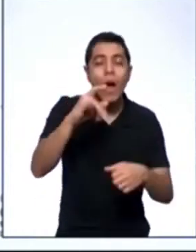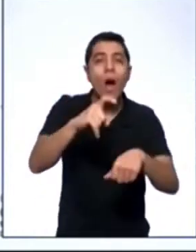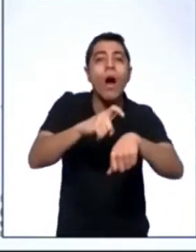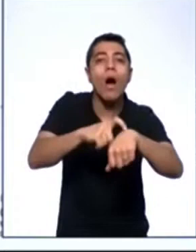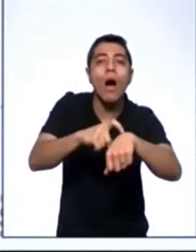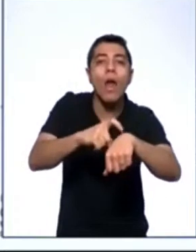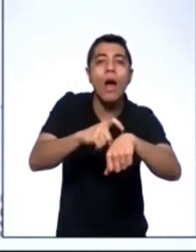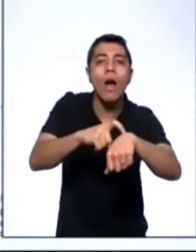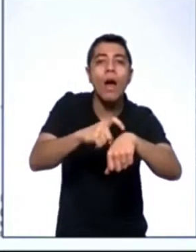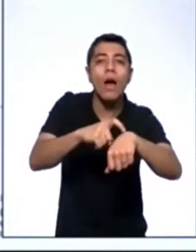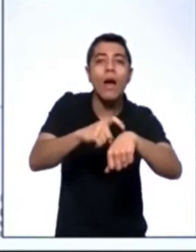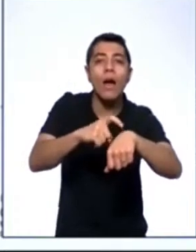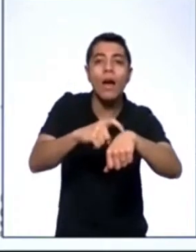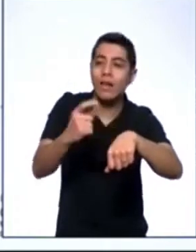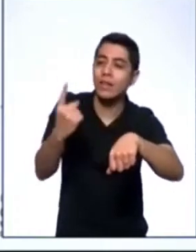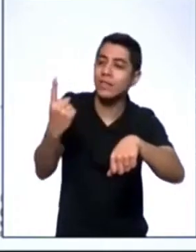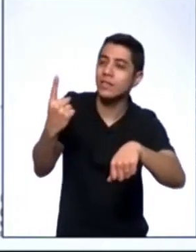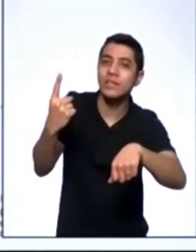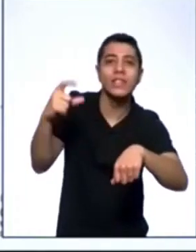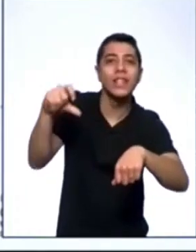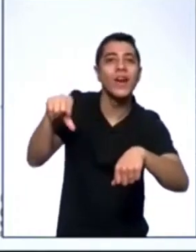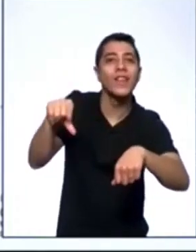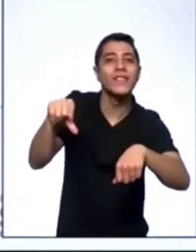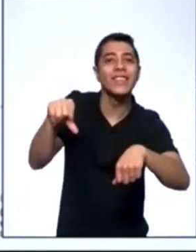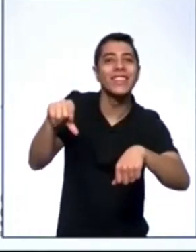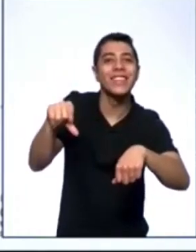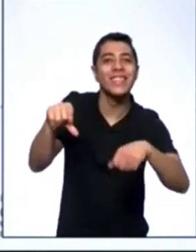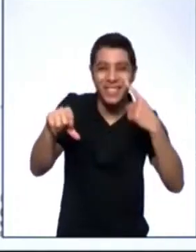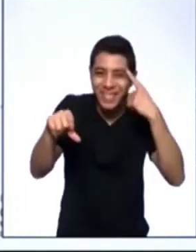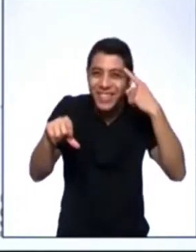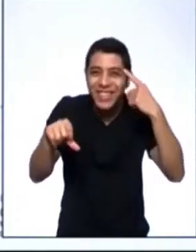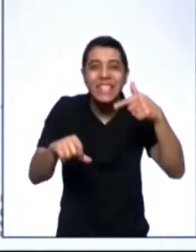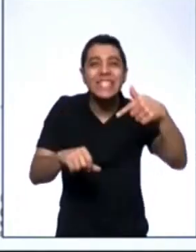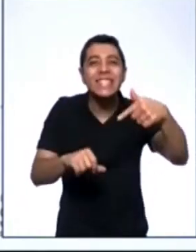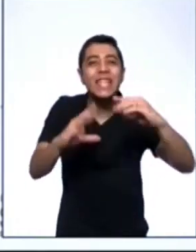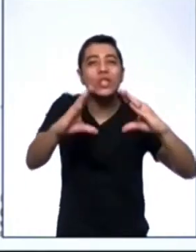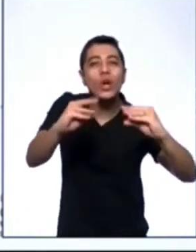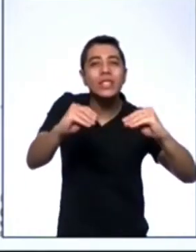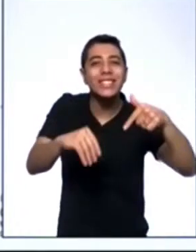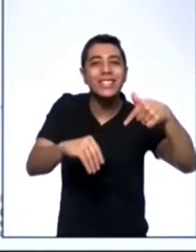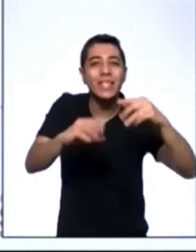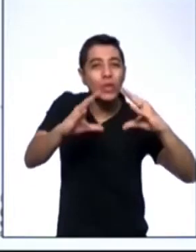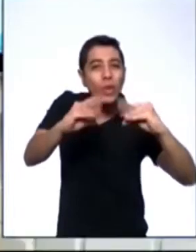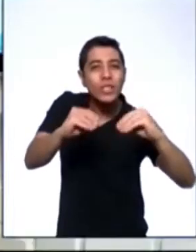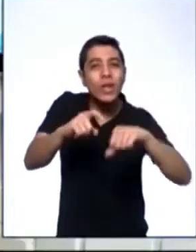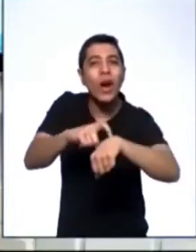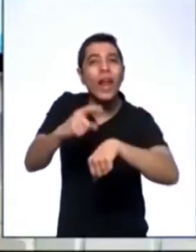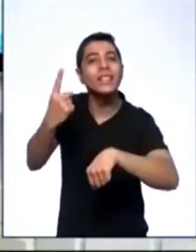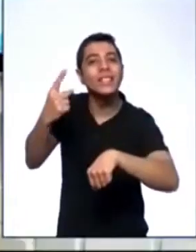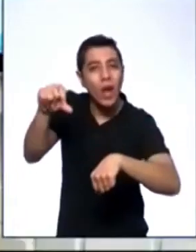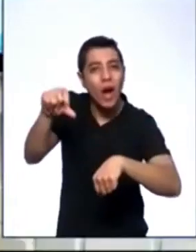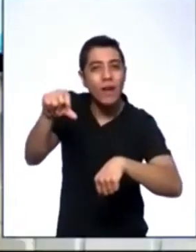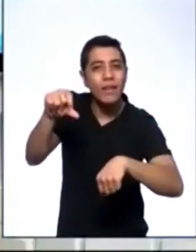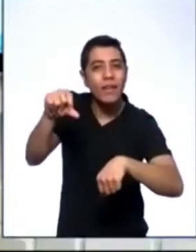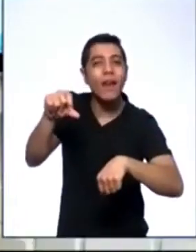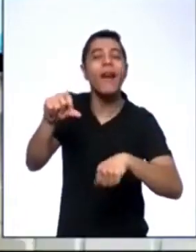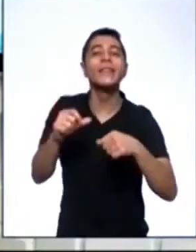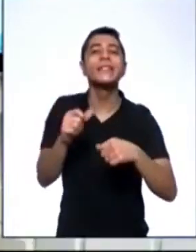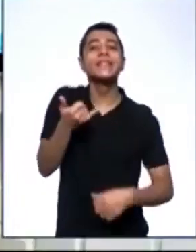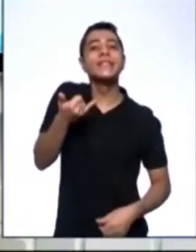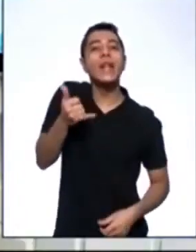bateria do celular chega a 10 porcento o endereço